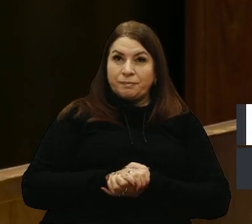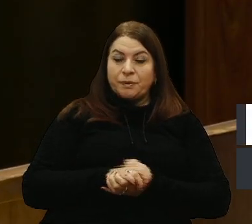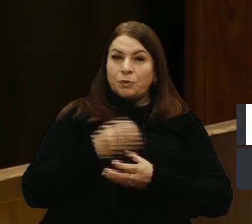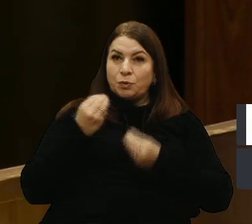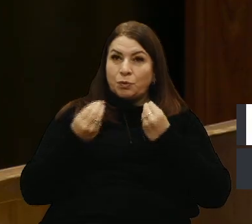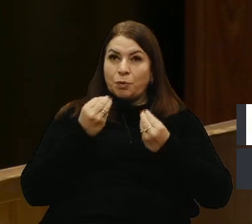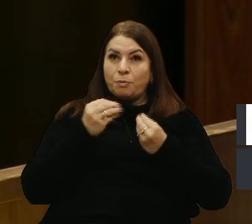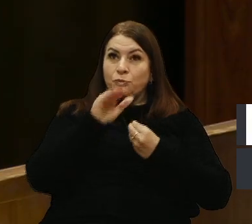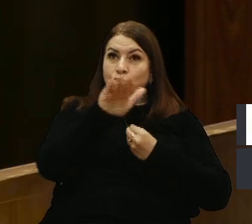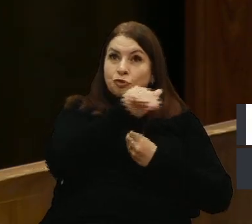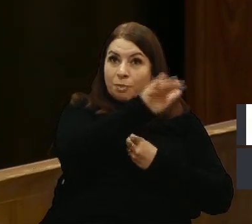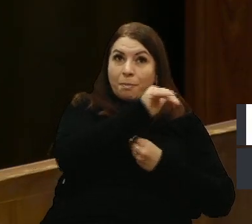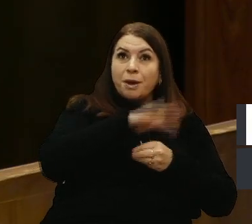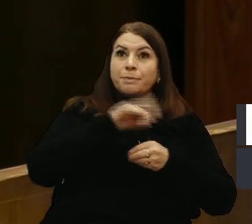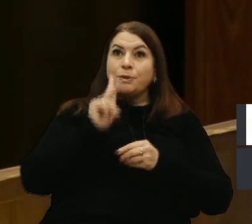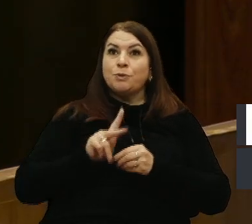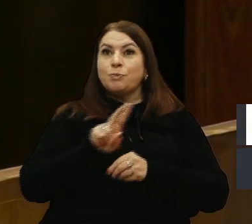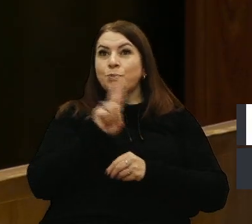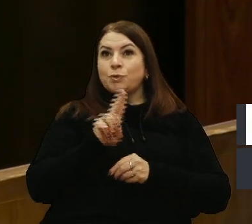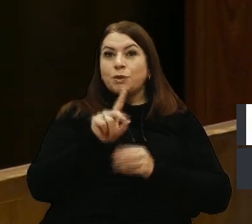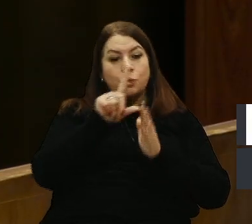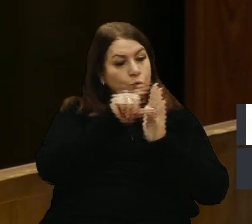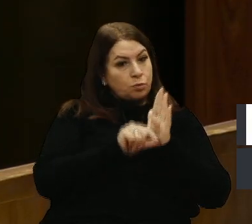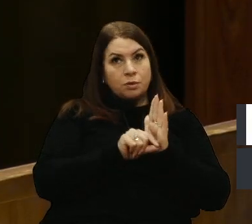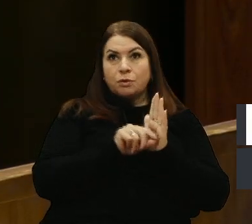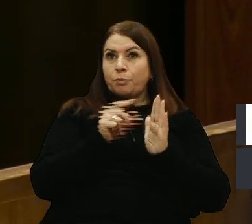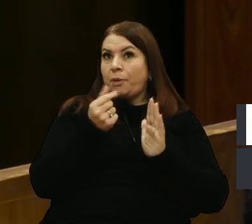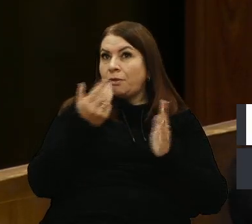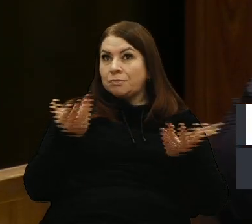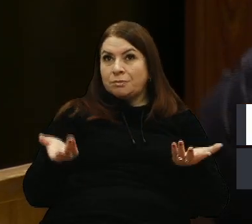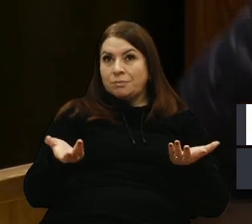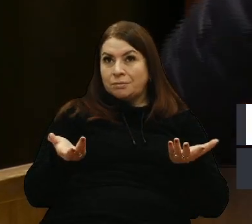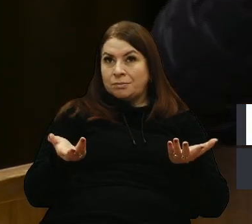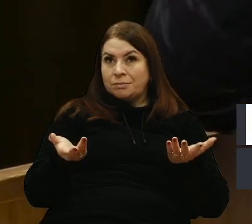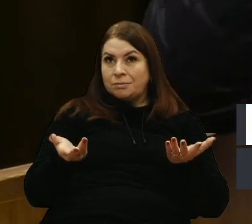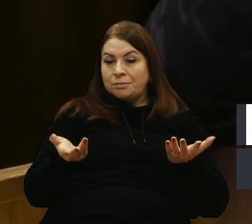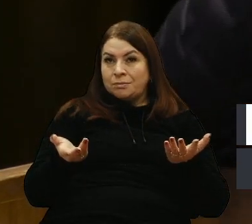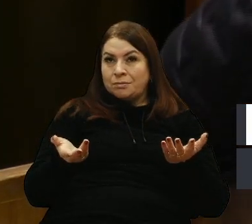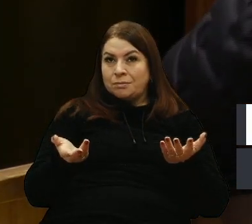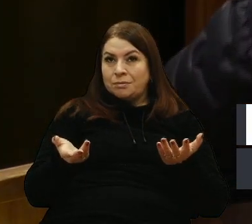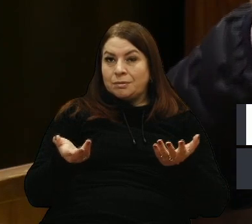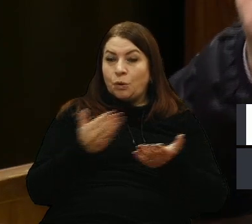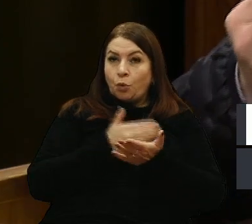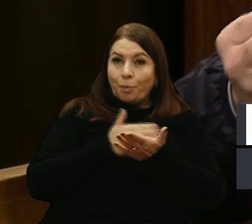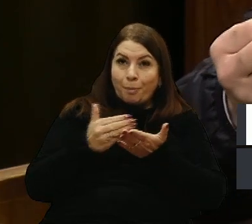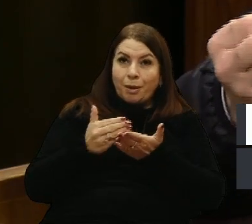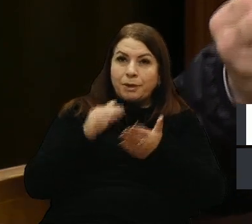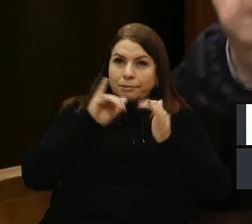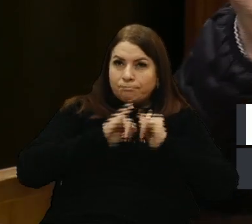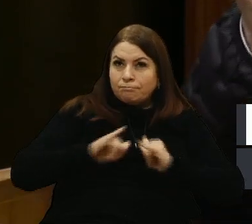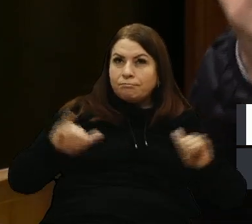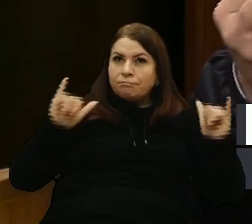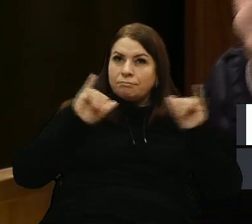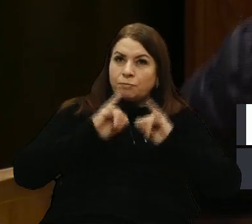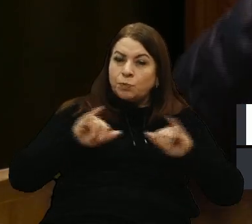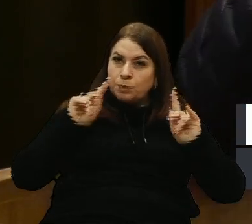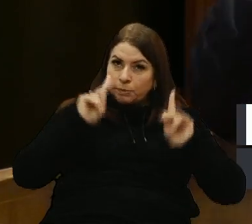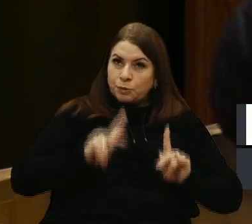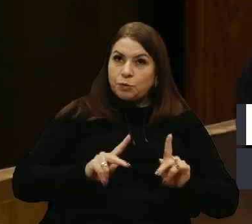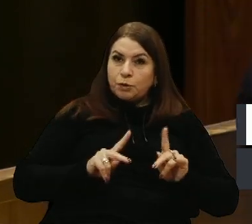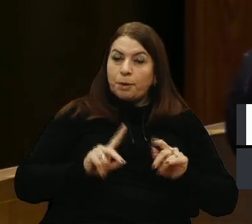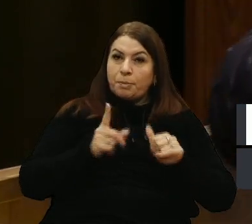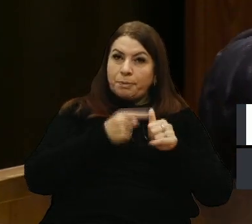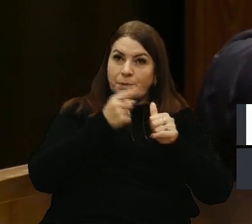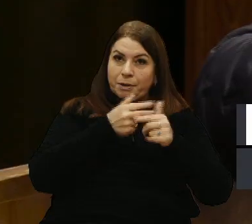Como que se atrai passageiro? Reduzindo o preço da passagem. Então você inicia uma campanha com as pessoas. O